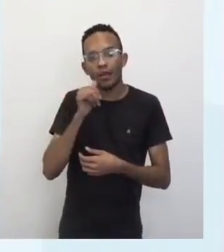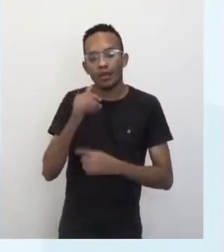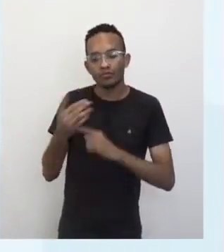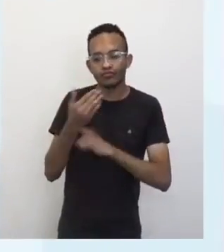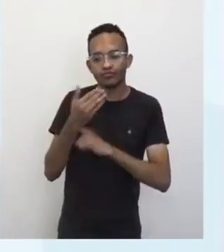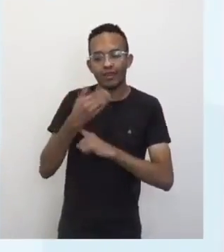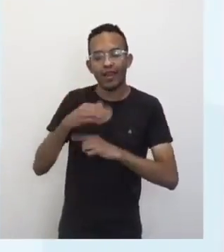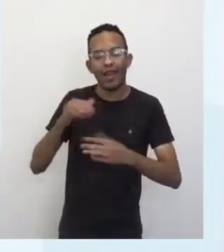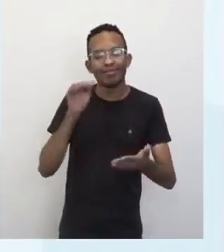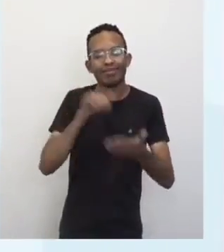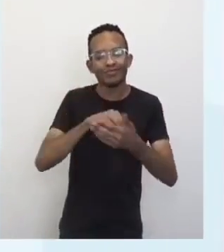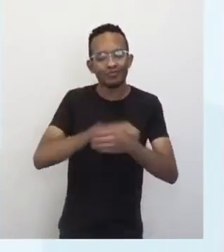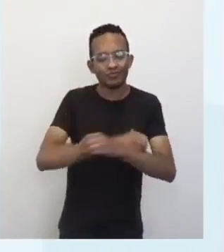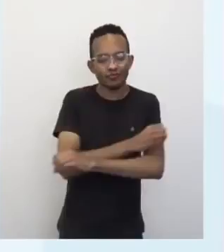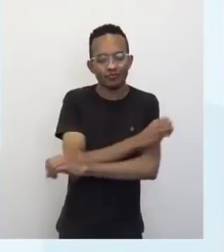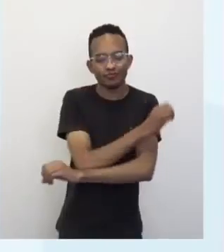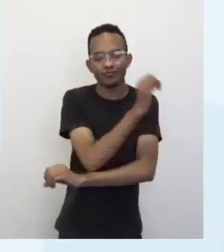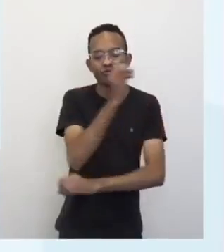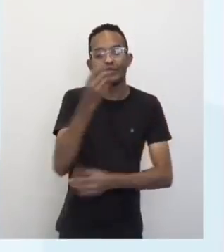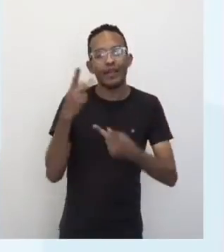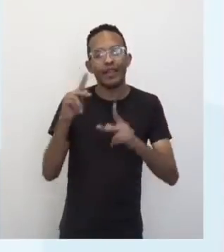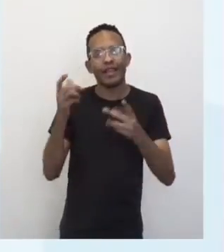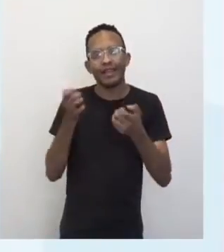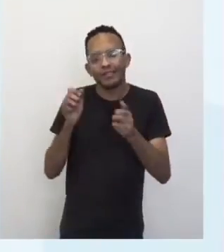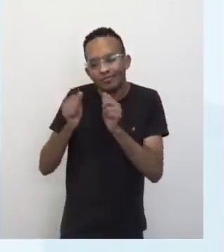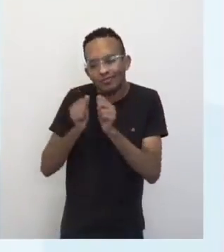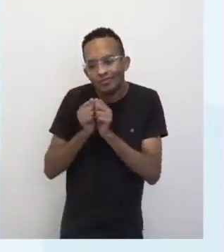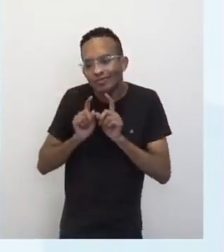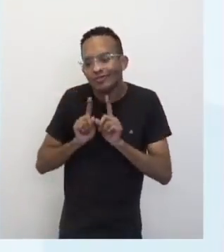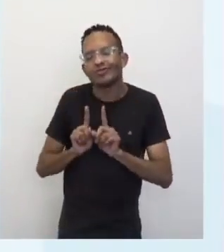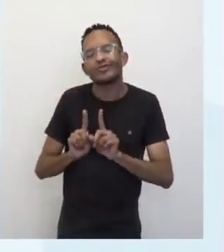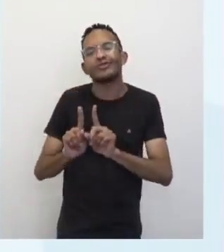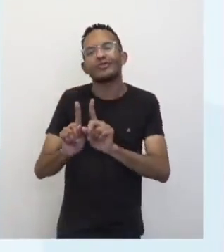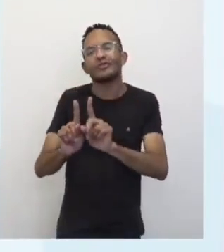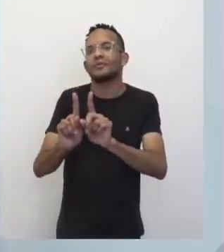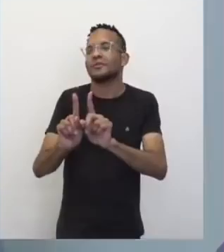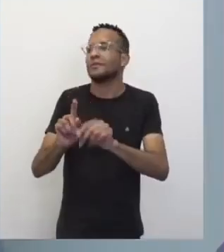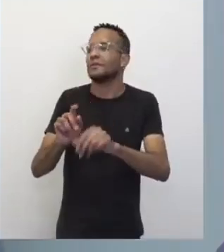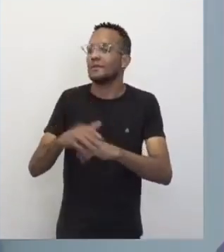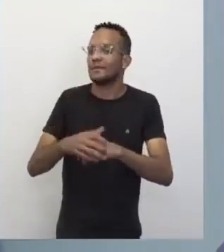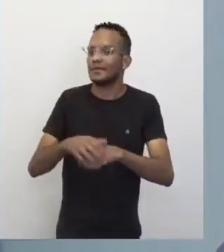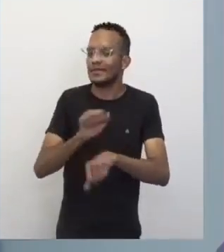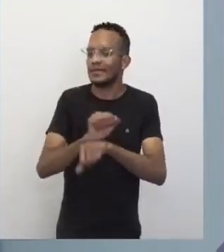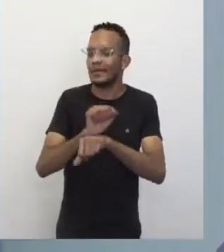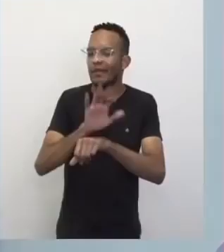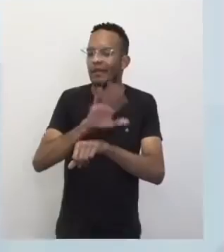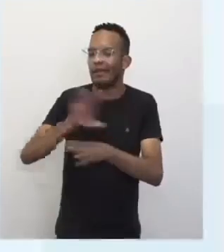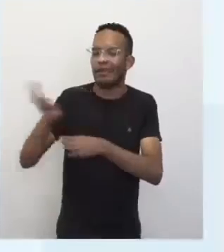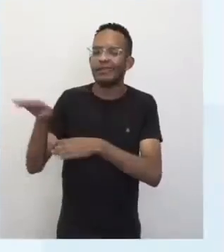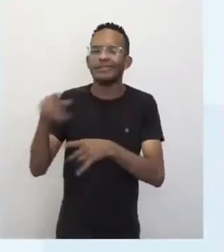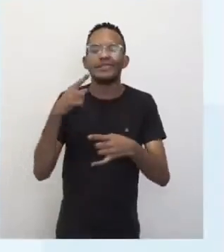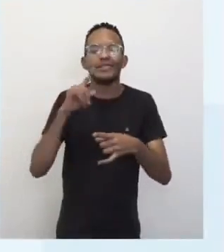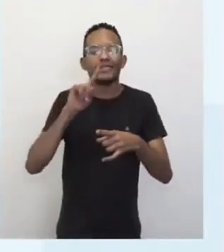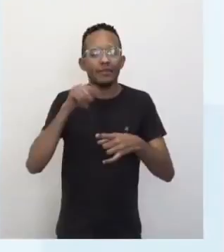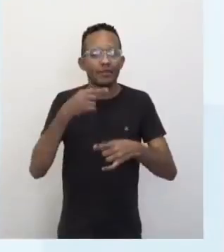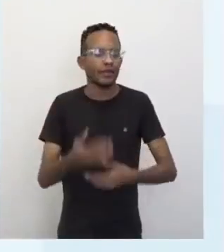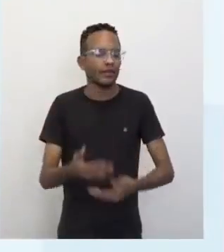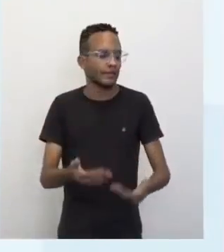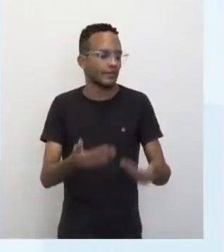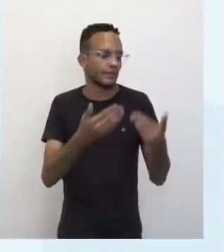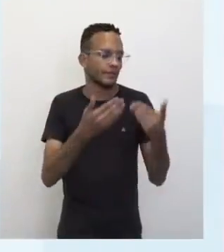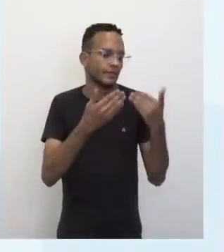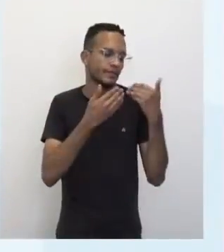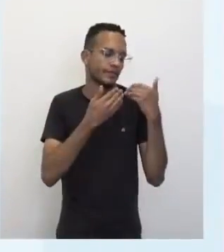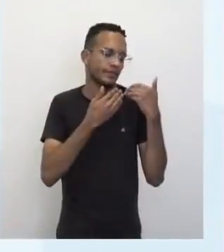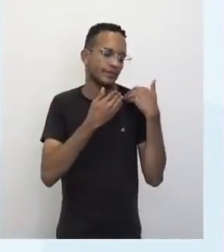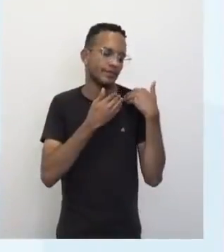dia amanheça, ou seja, ele quer ficar ao lado dela à noite. Deixa para lá, vamos lá continuar o texto. Sobre o teu colo, deixa